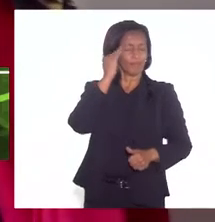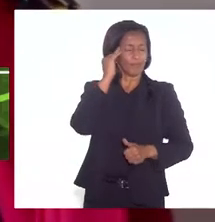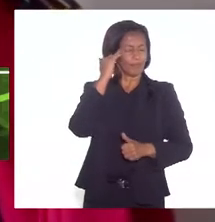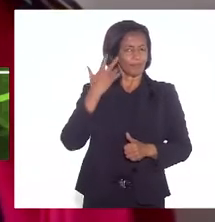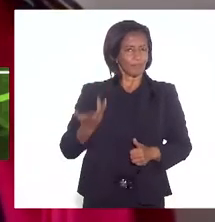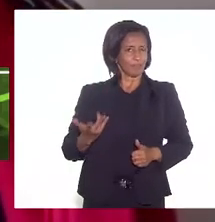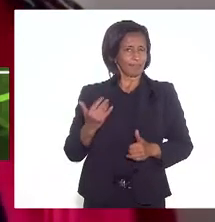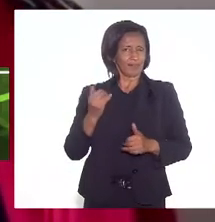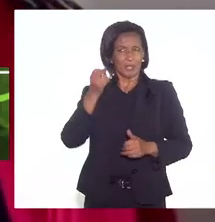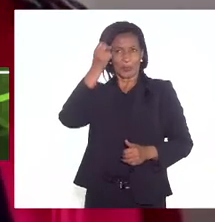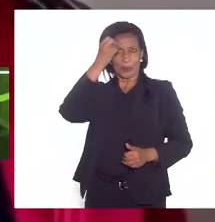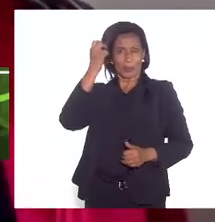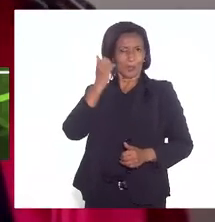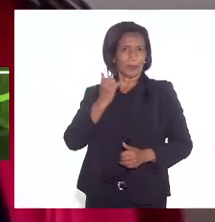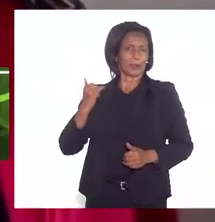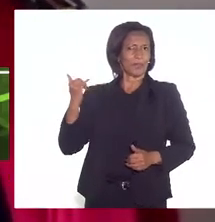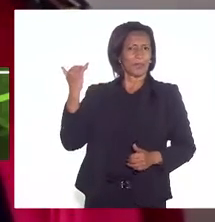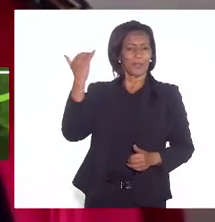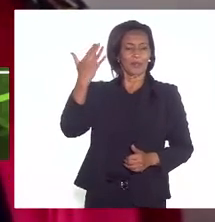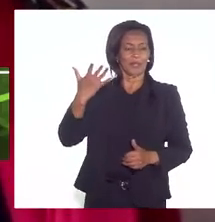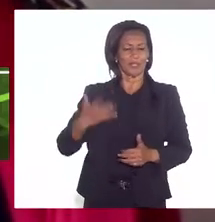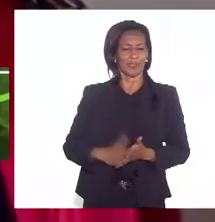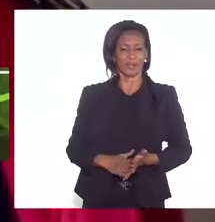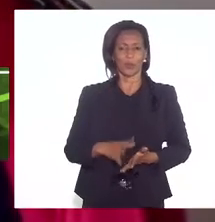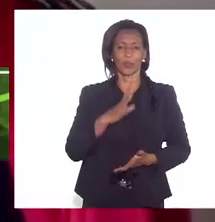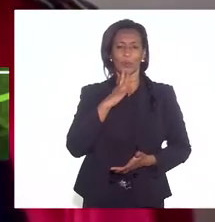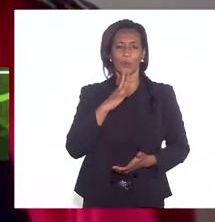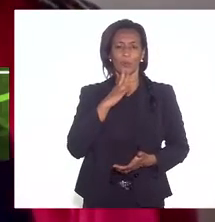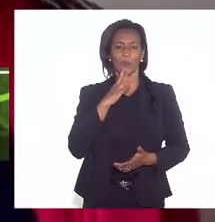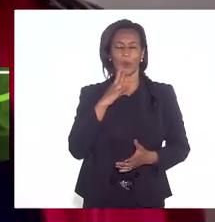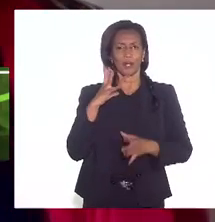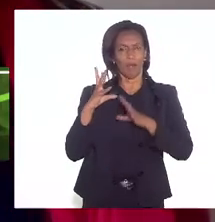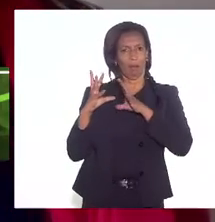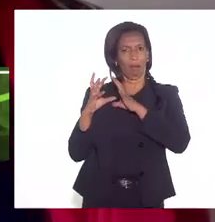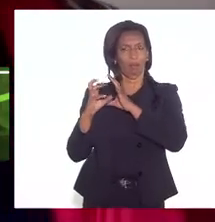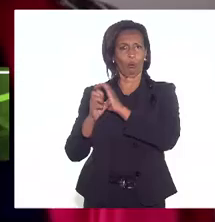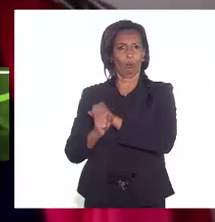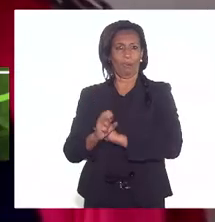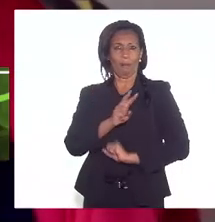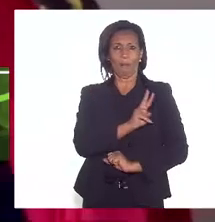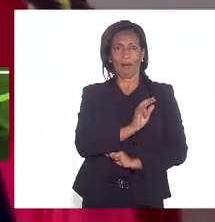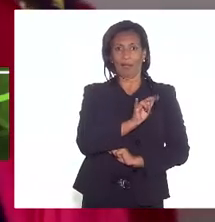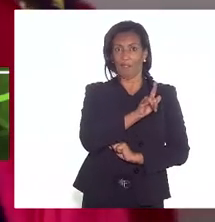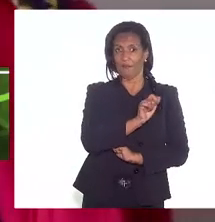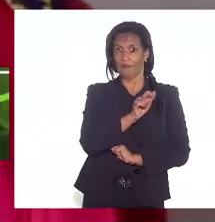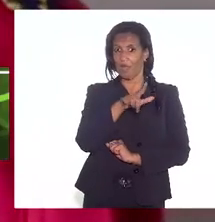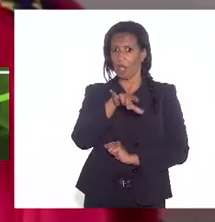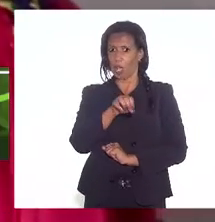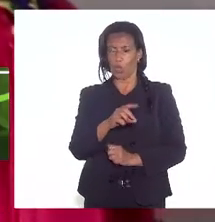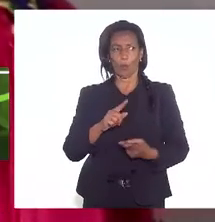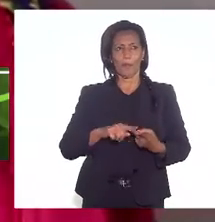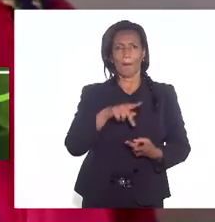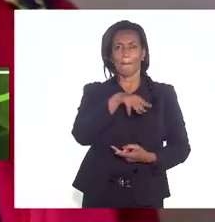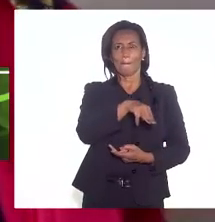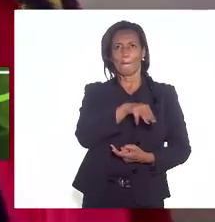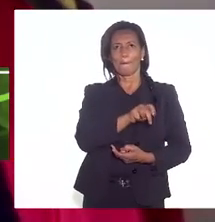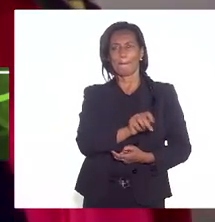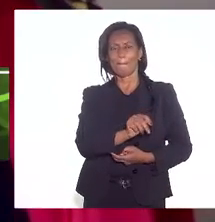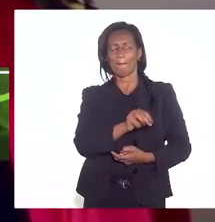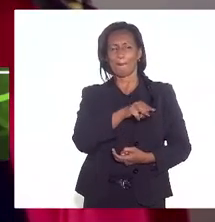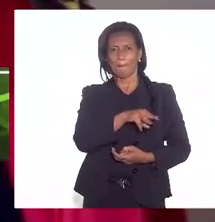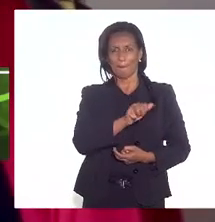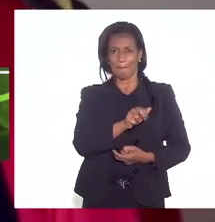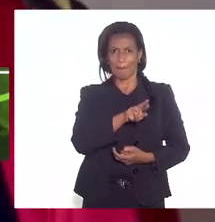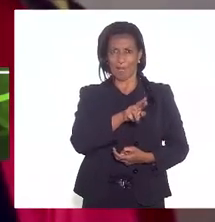expertise e o conhecimento acumulado pela Vila Lobos pela Martins Pena traz